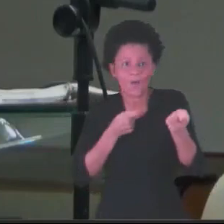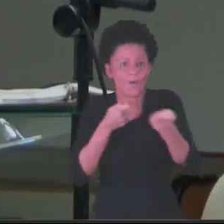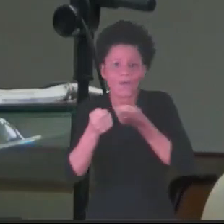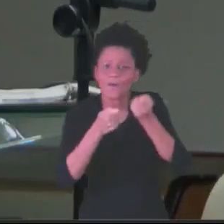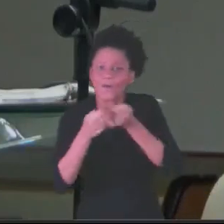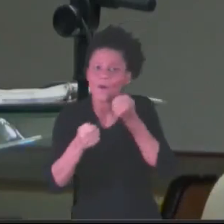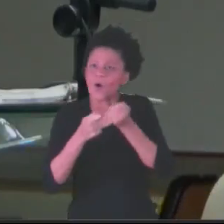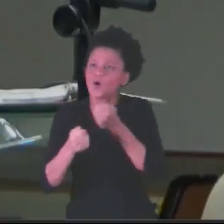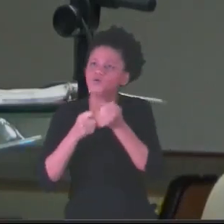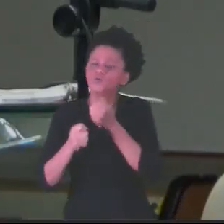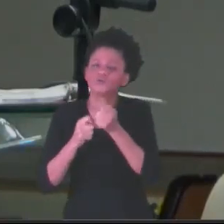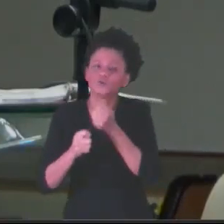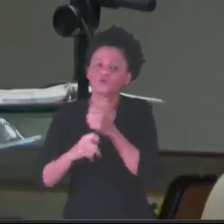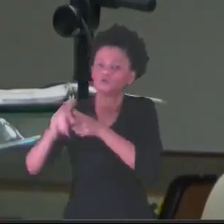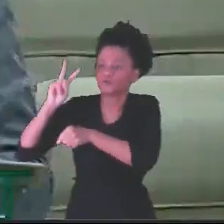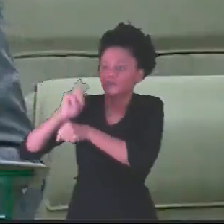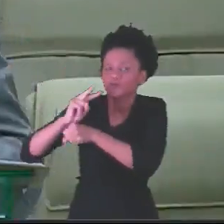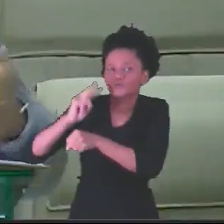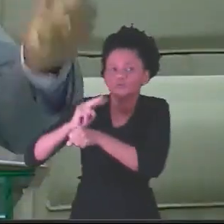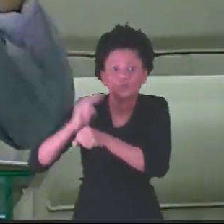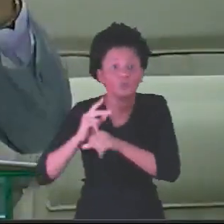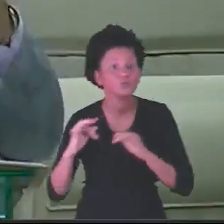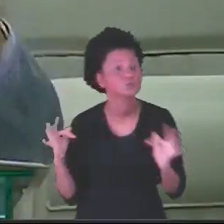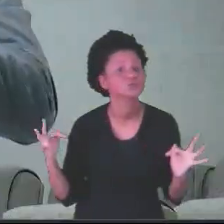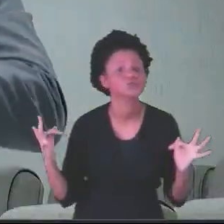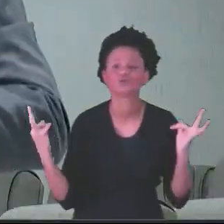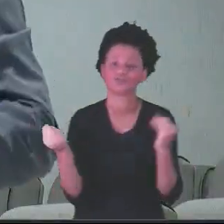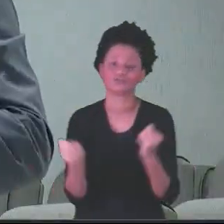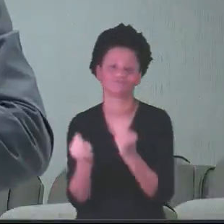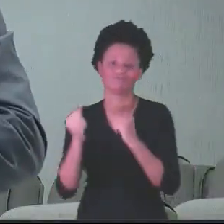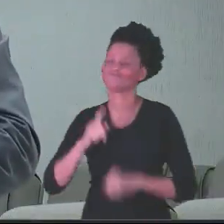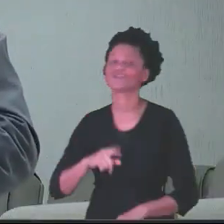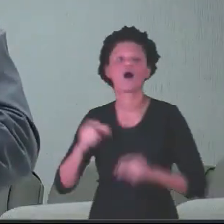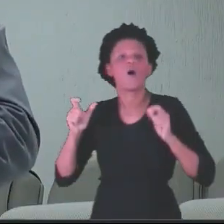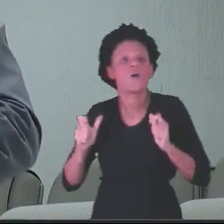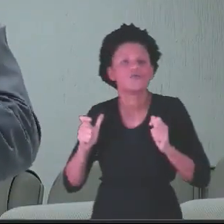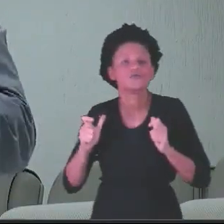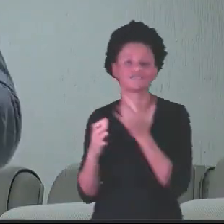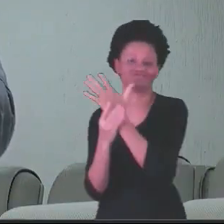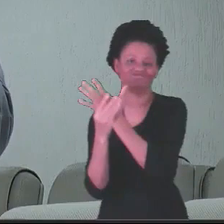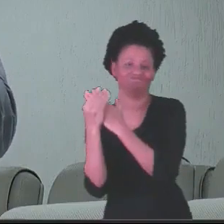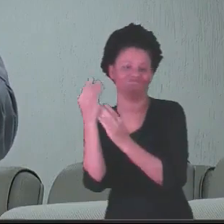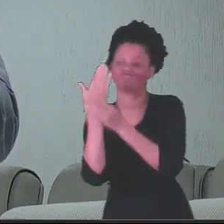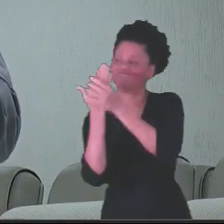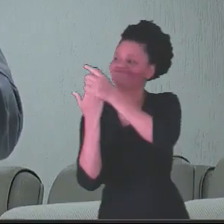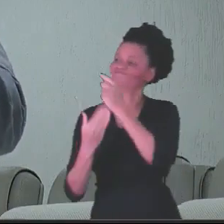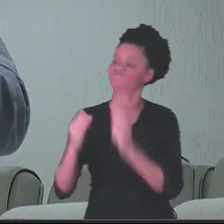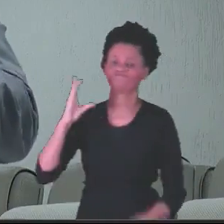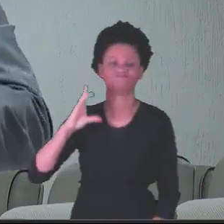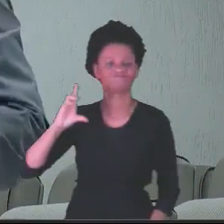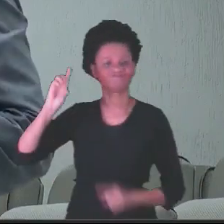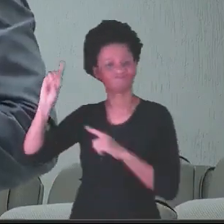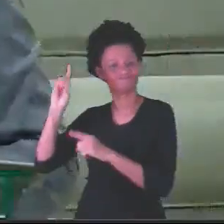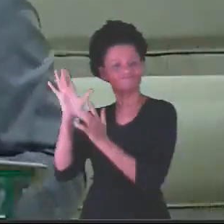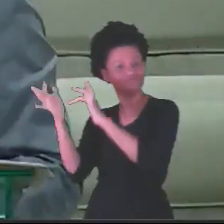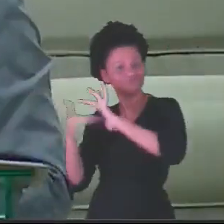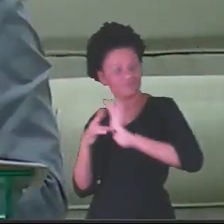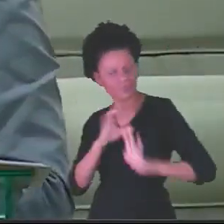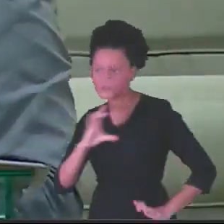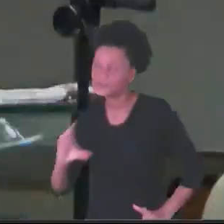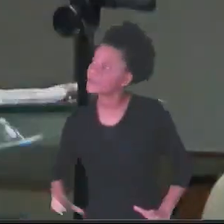controle o cuidado de tudo está nas mãos de cristo é cristo que nos direciona